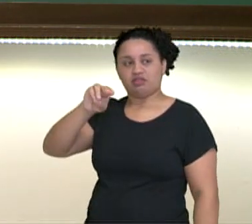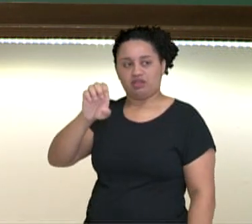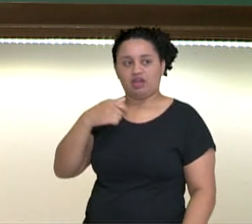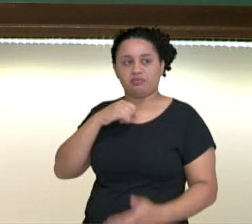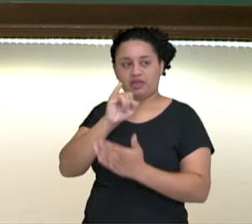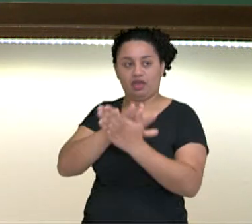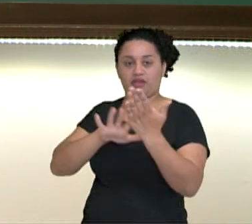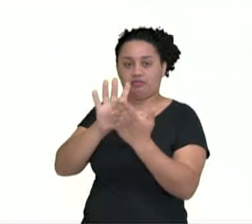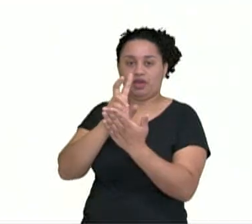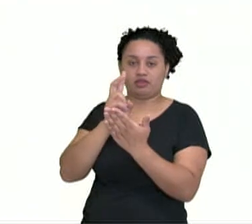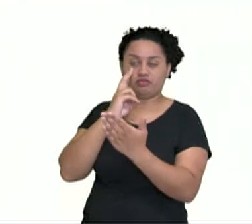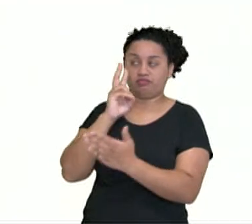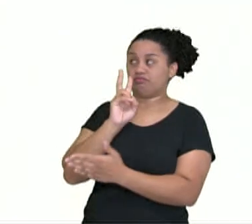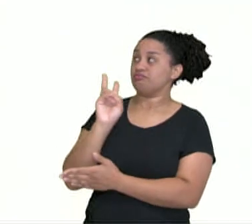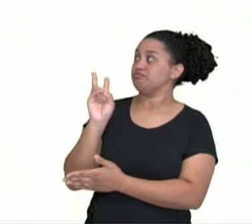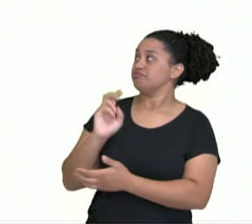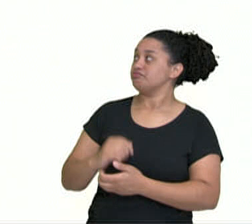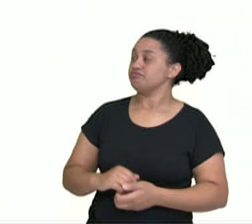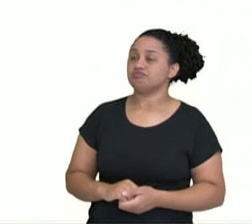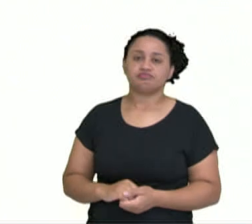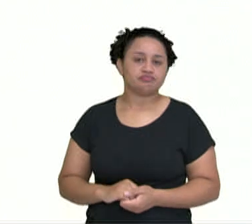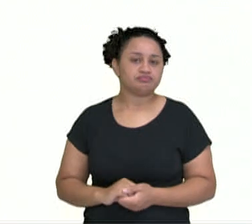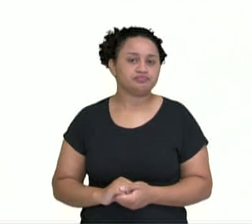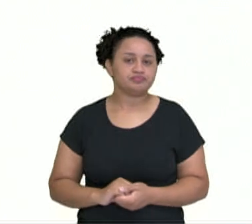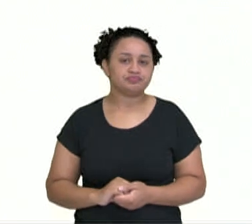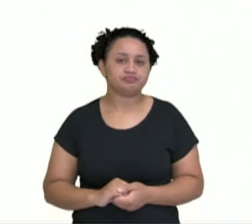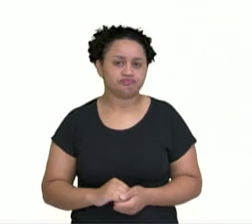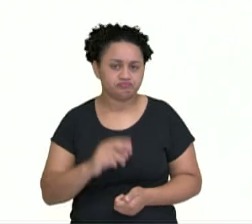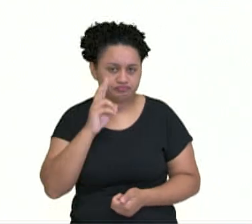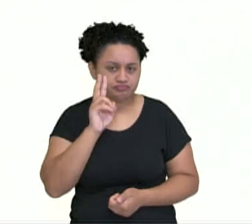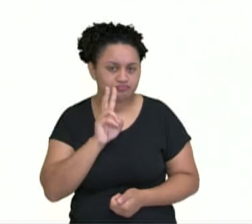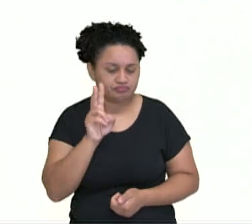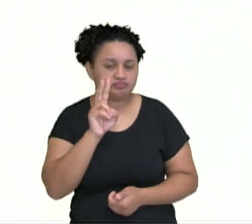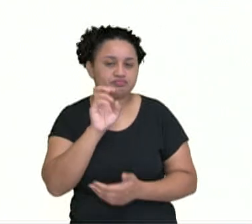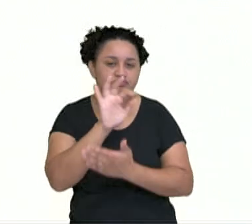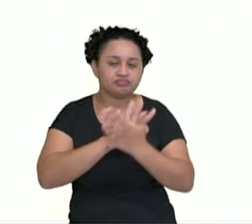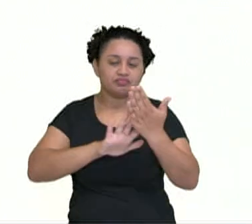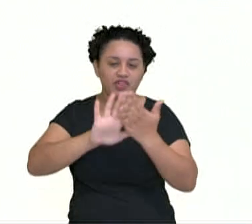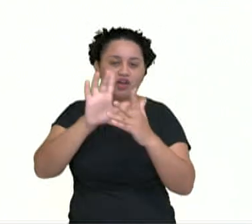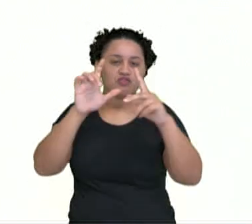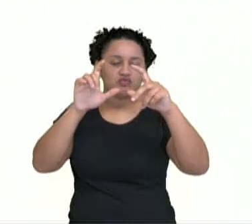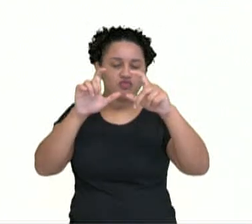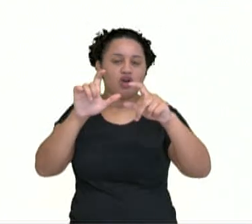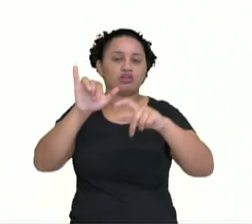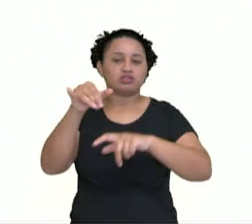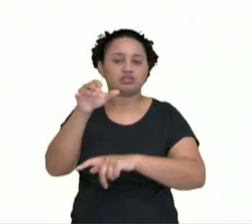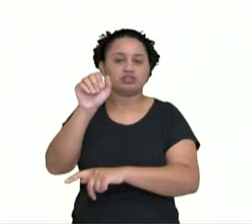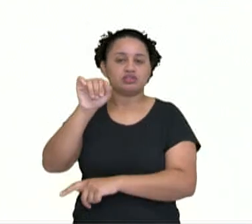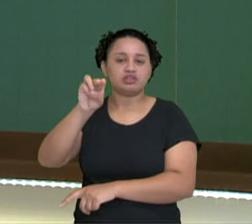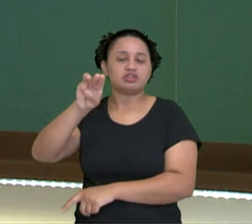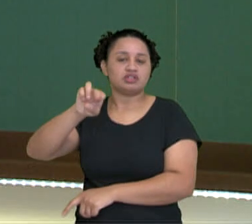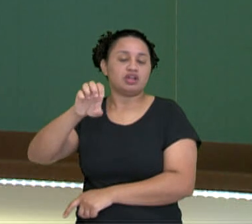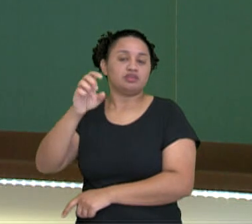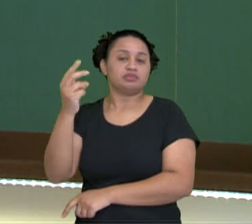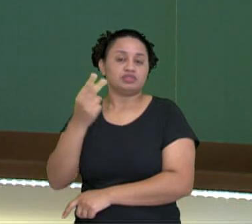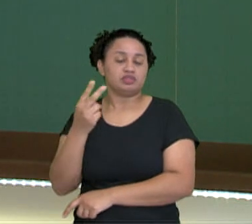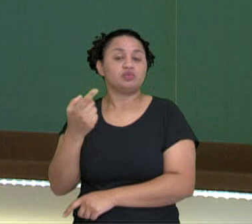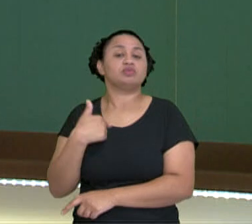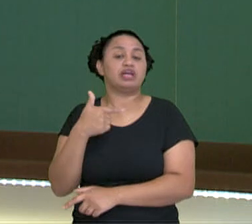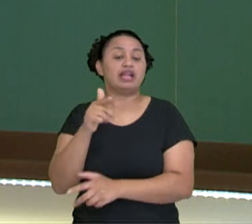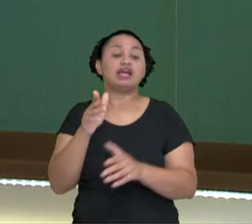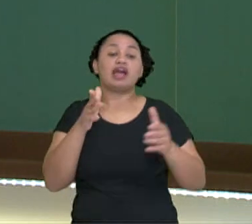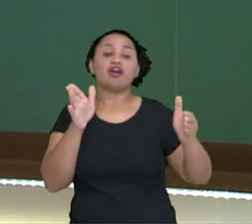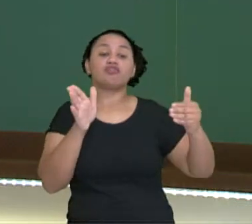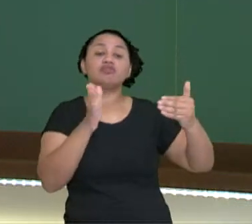ilustração, a imagem de Jaime II, de fechar o parlamento, nós vamos ver que novas